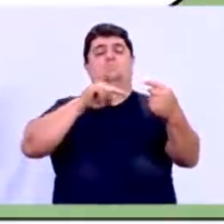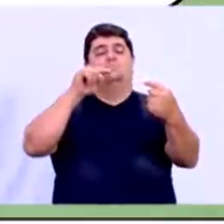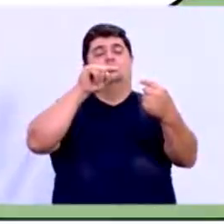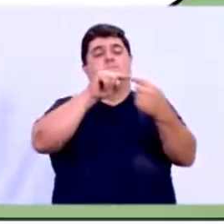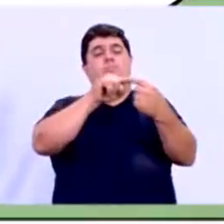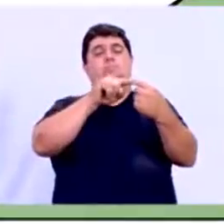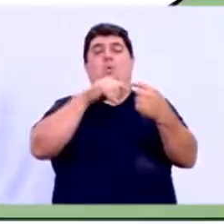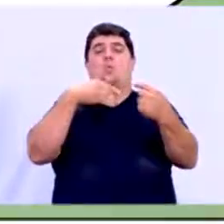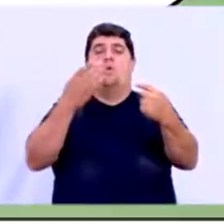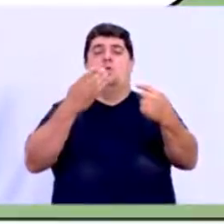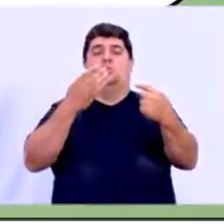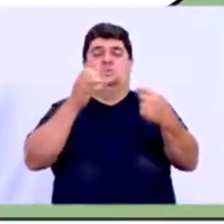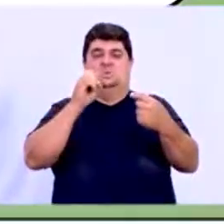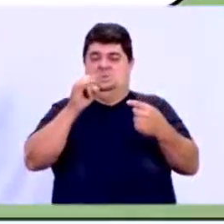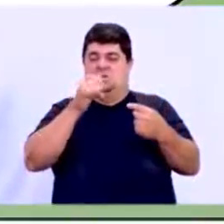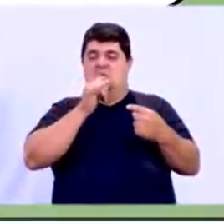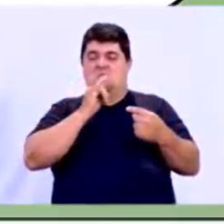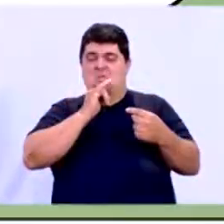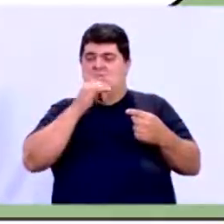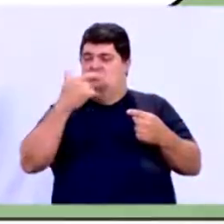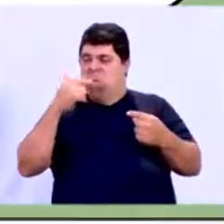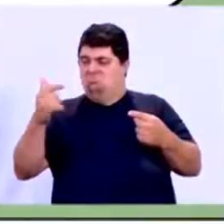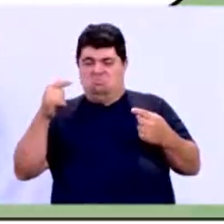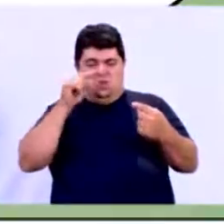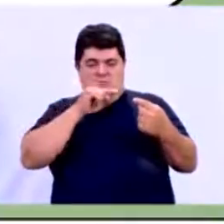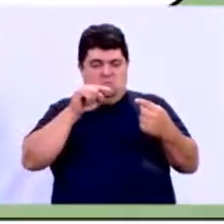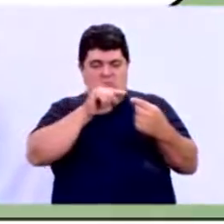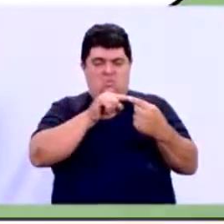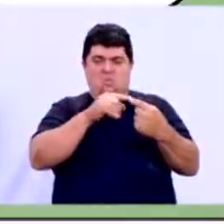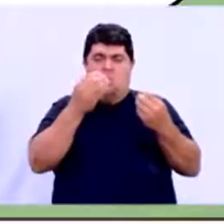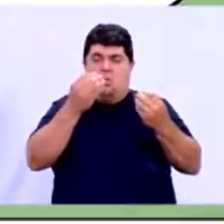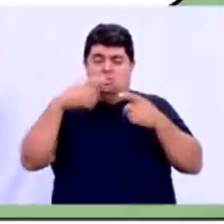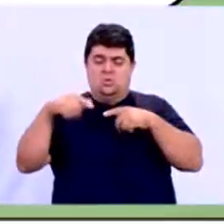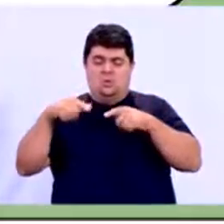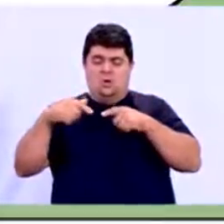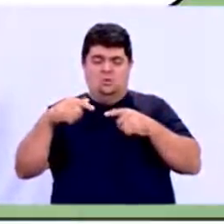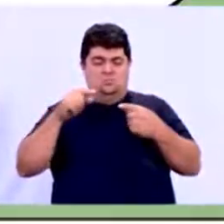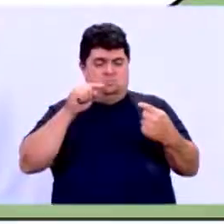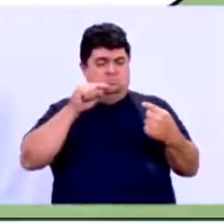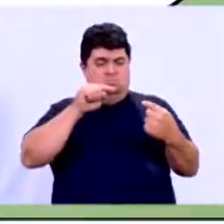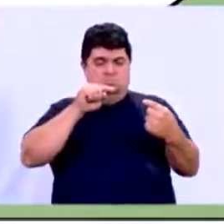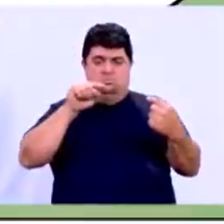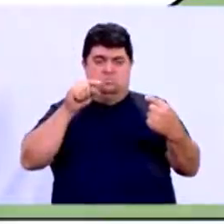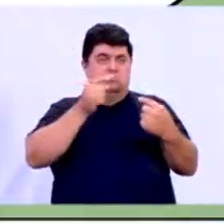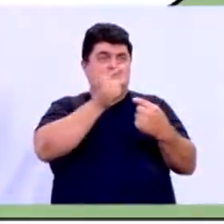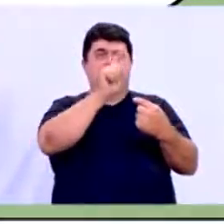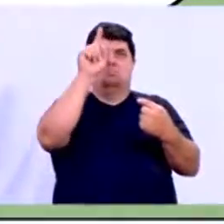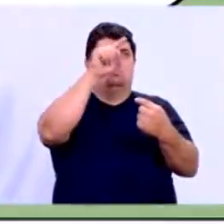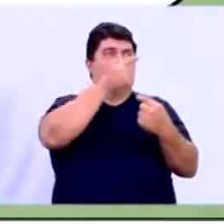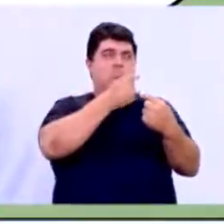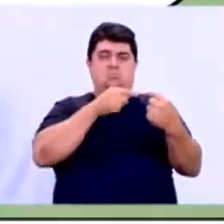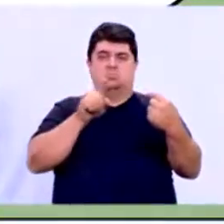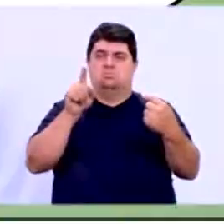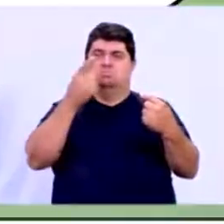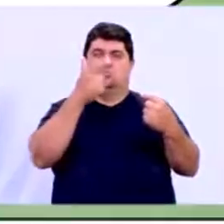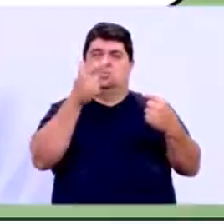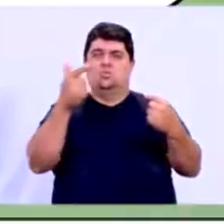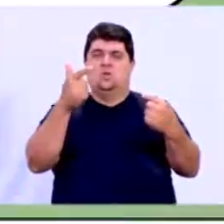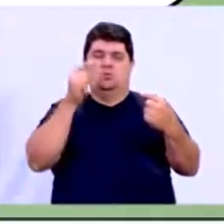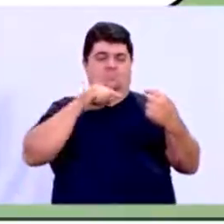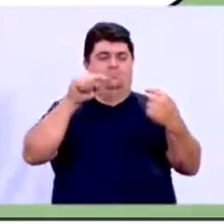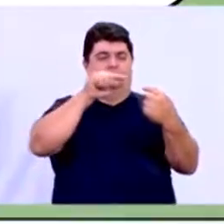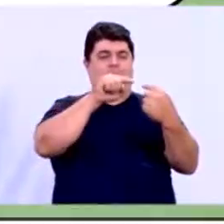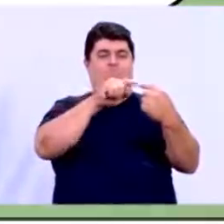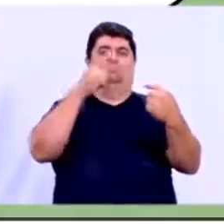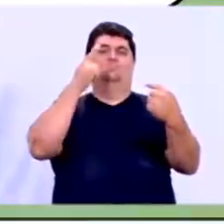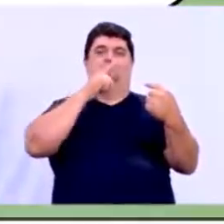Sem um objetivo, você não sabe onde chegar. O objetivo ele vai te direcionar,